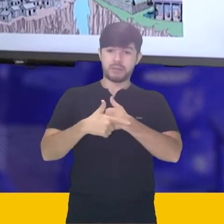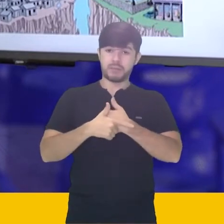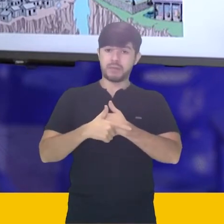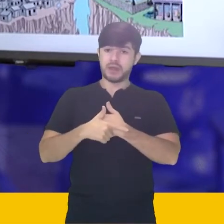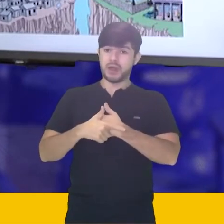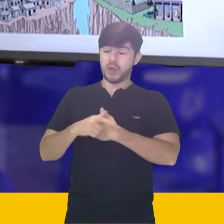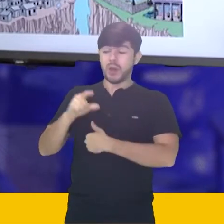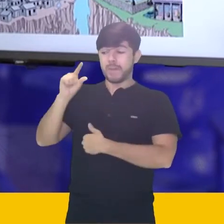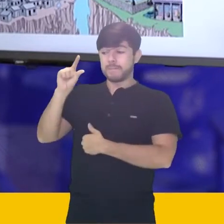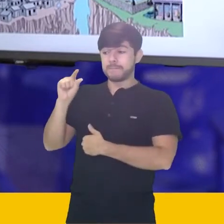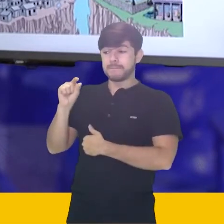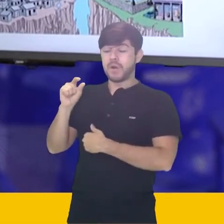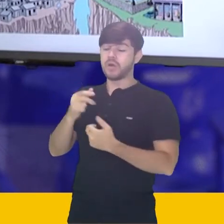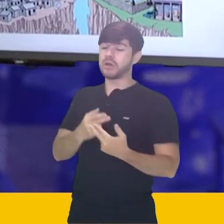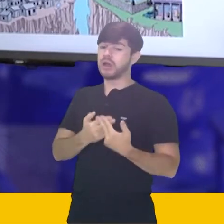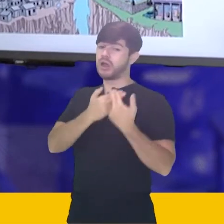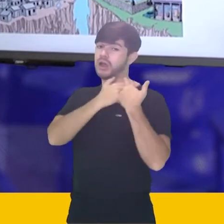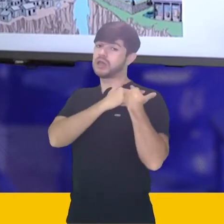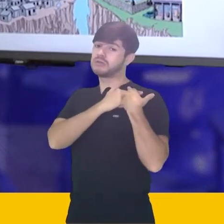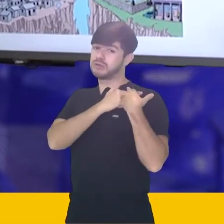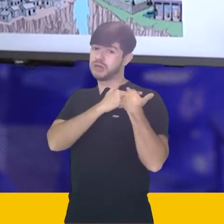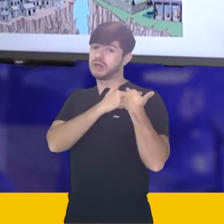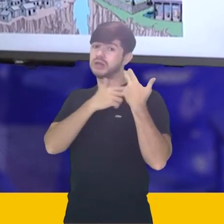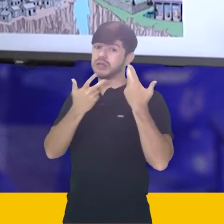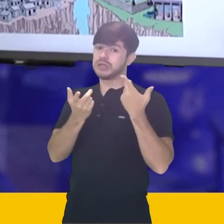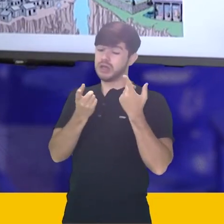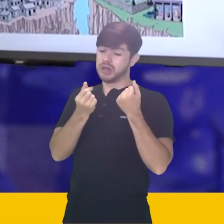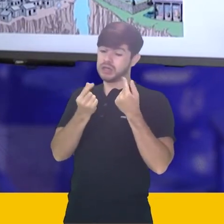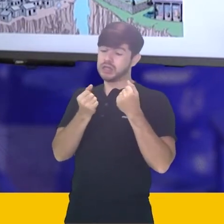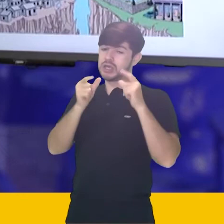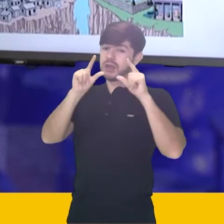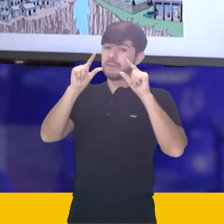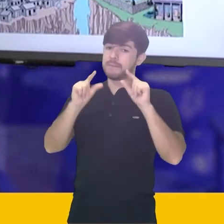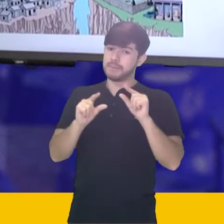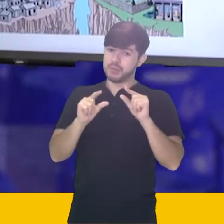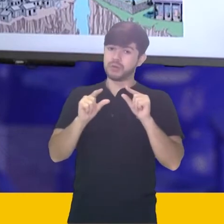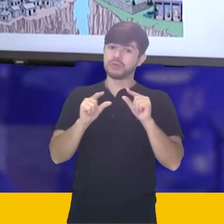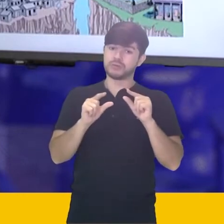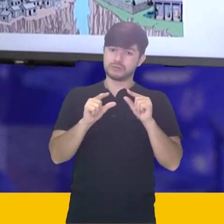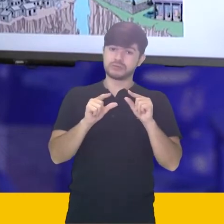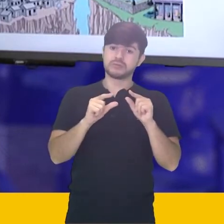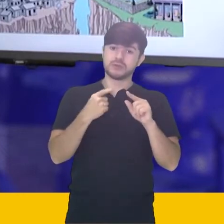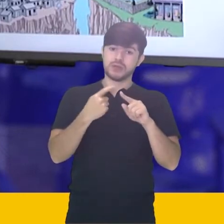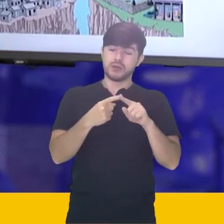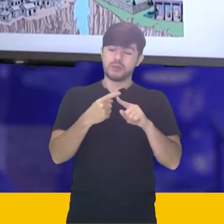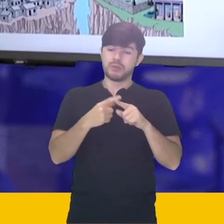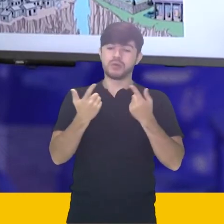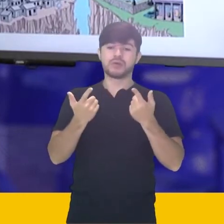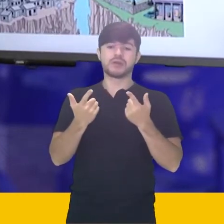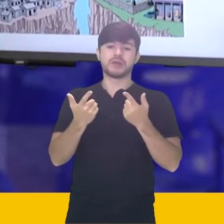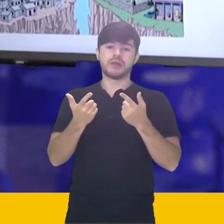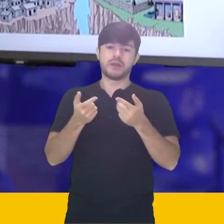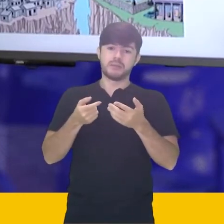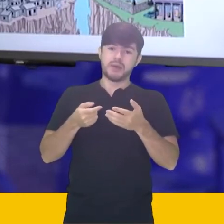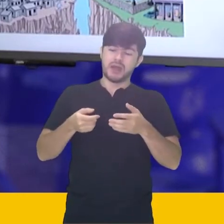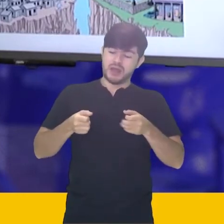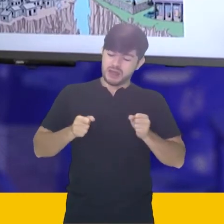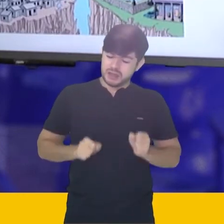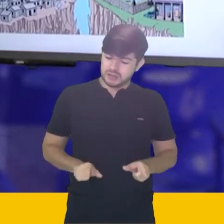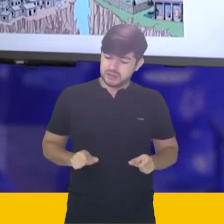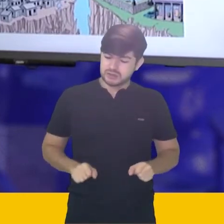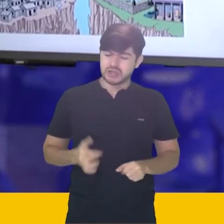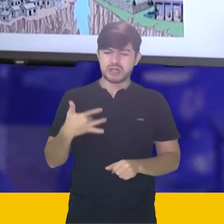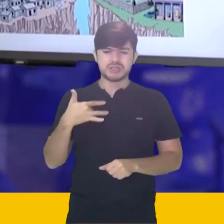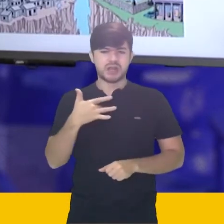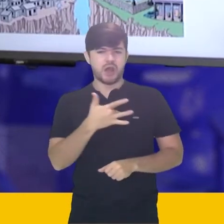atribuições, então ele tem menos dinheiro para fazer investimento em infraestrutura, em garantir saúde, em garantir educação. Isso